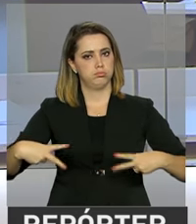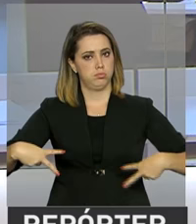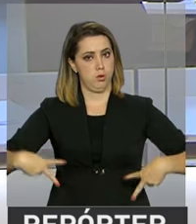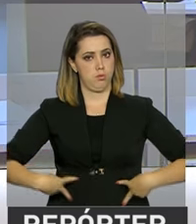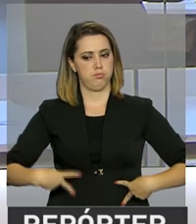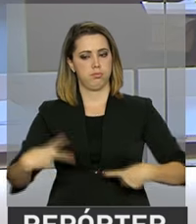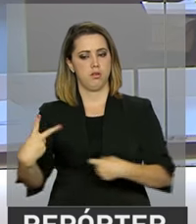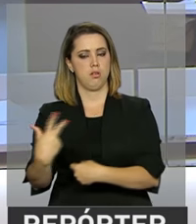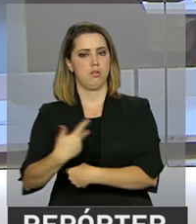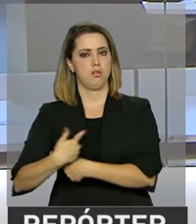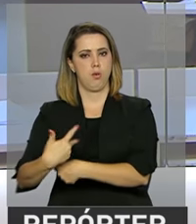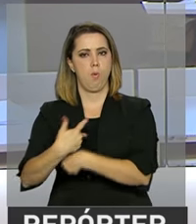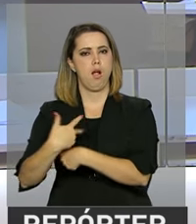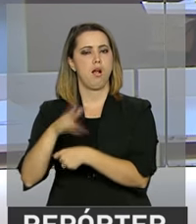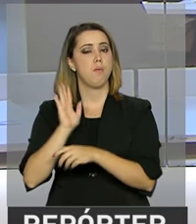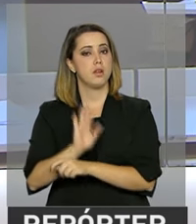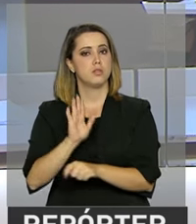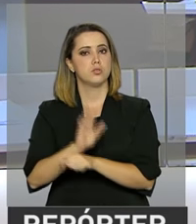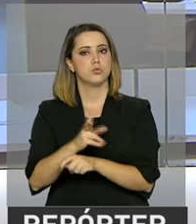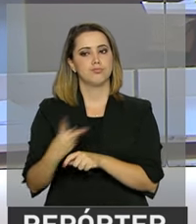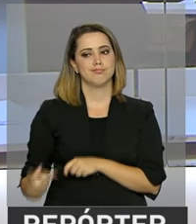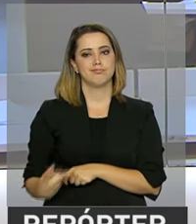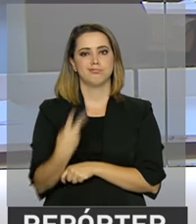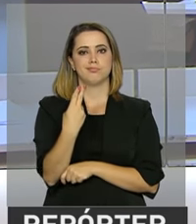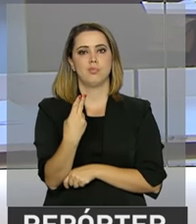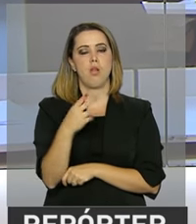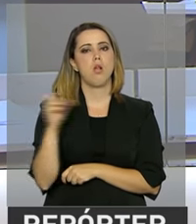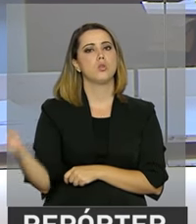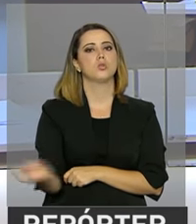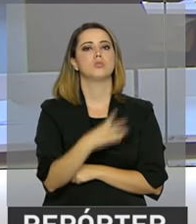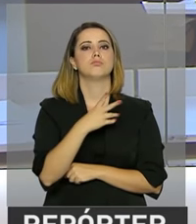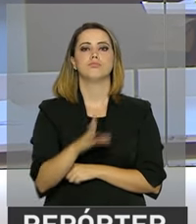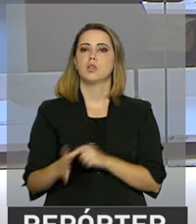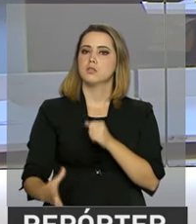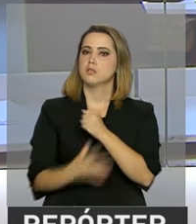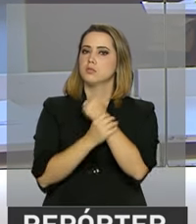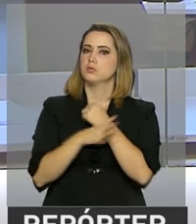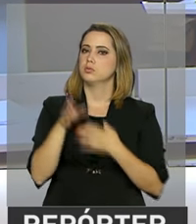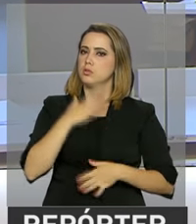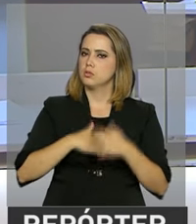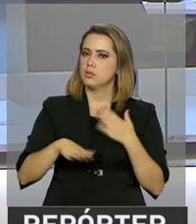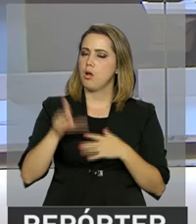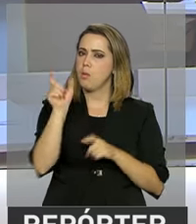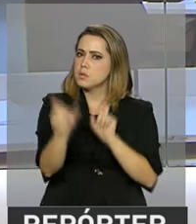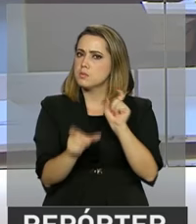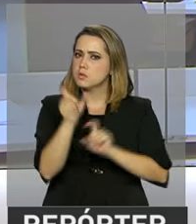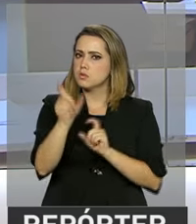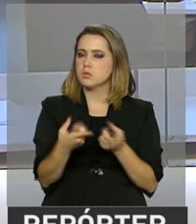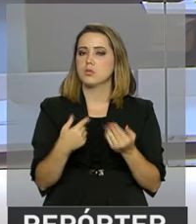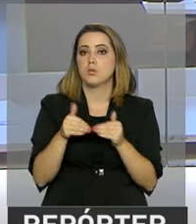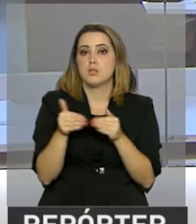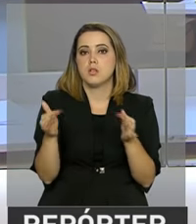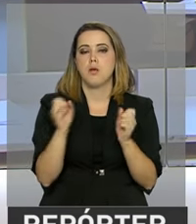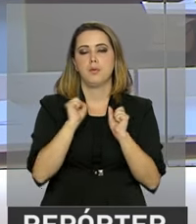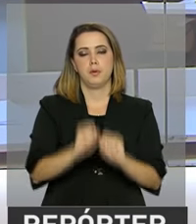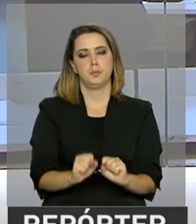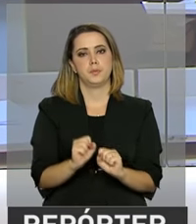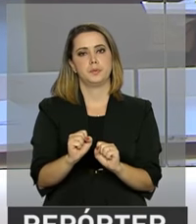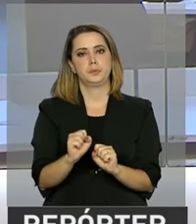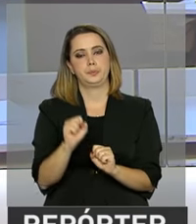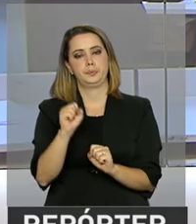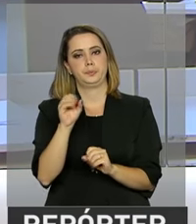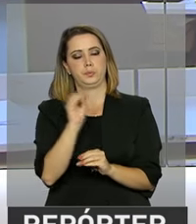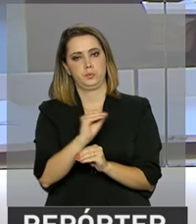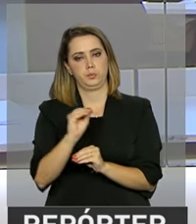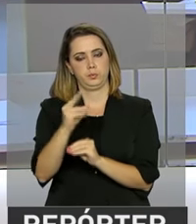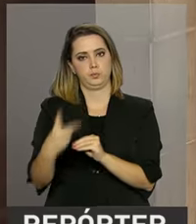câmera ajuda na operação. A novidade vai trazer mais segurança e conforto para os pacientes e ampliar a capacidade de atendimento do